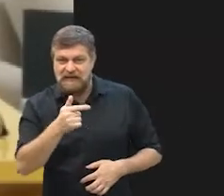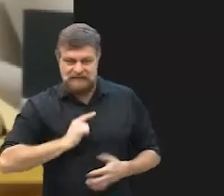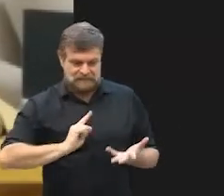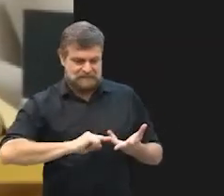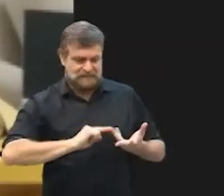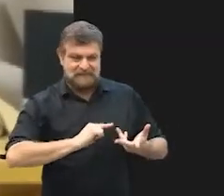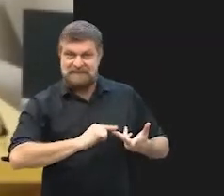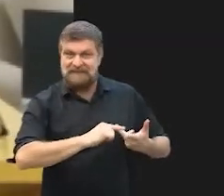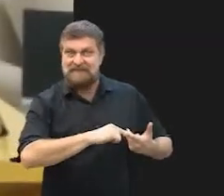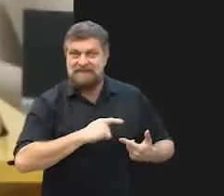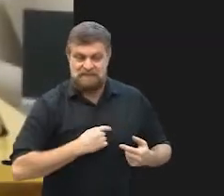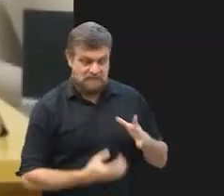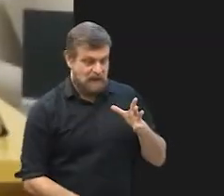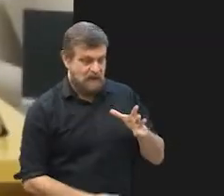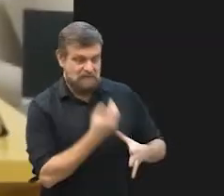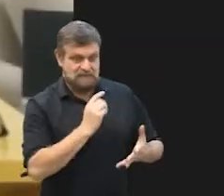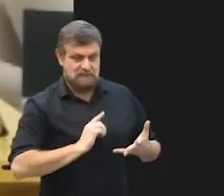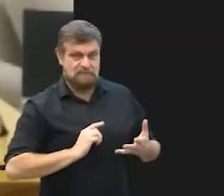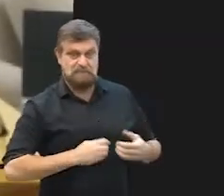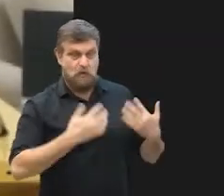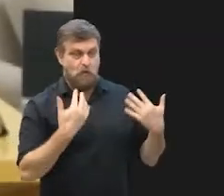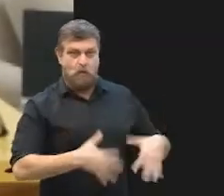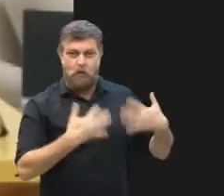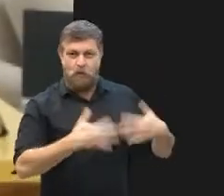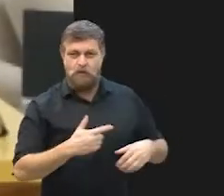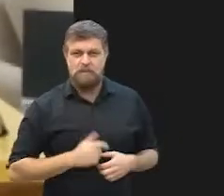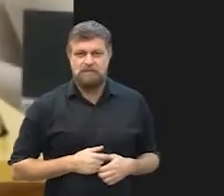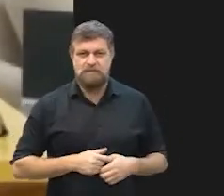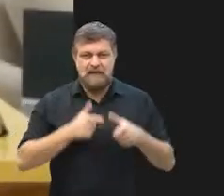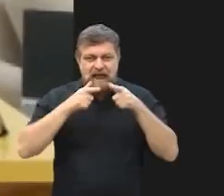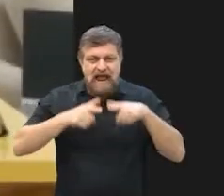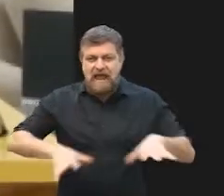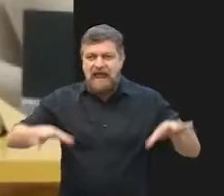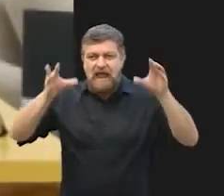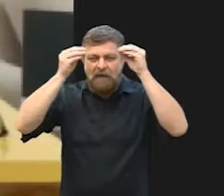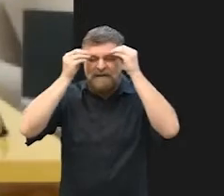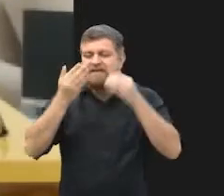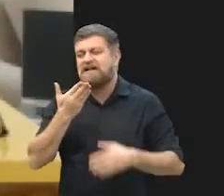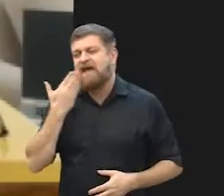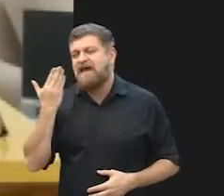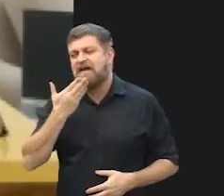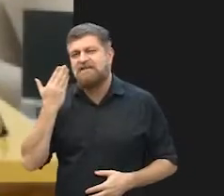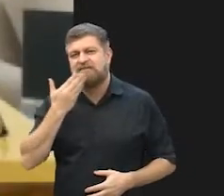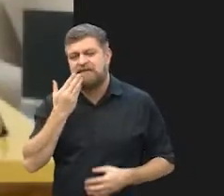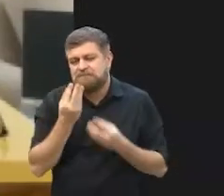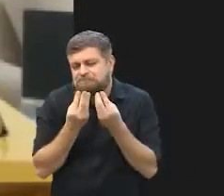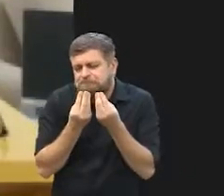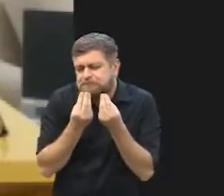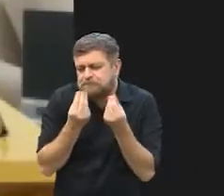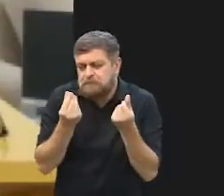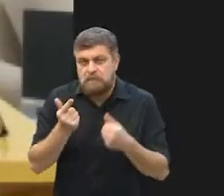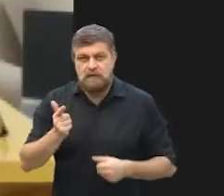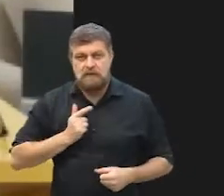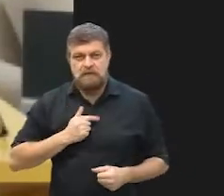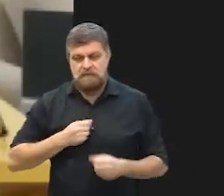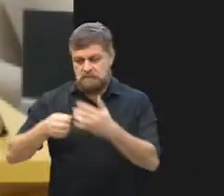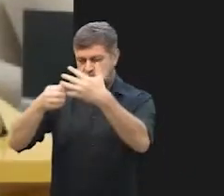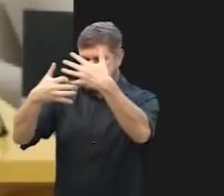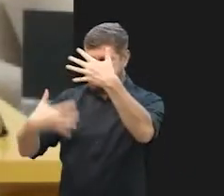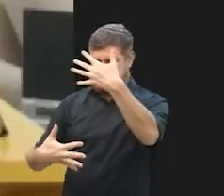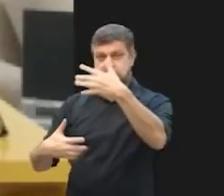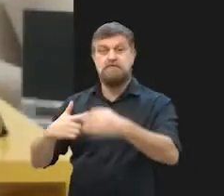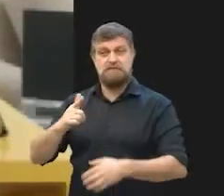aquilo que eles viram que aconteceu lá, que a linguagem é muito fluida. Enfim, foram vários comentários e disseram também uma